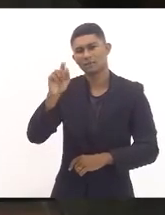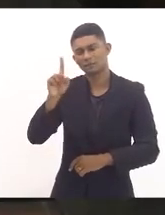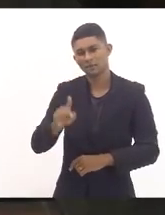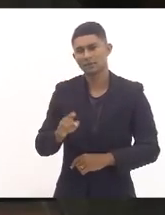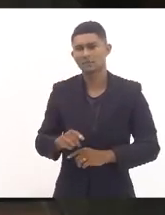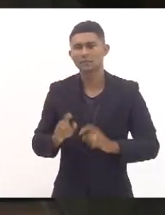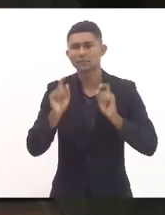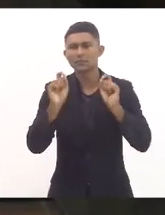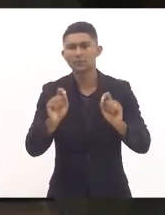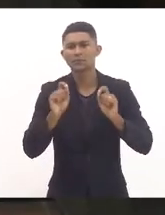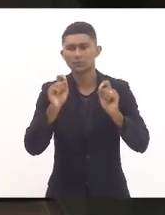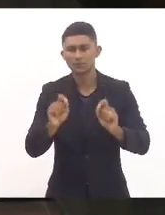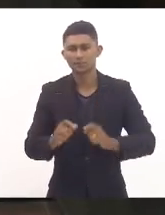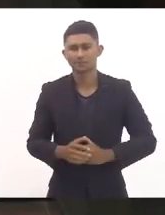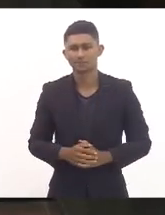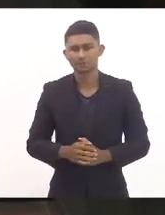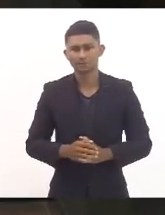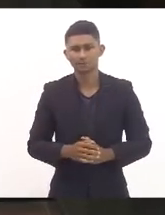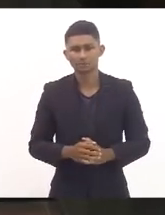que é